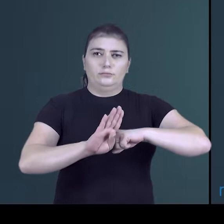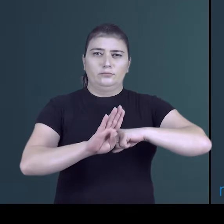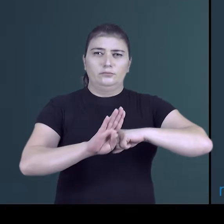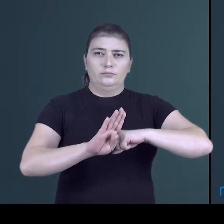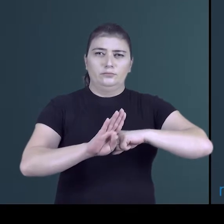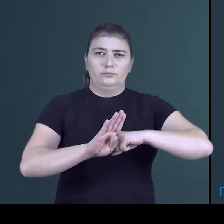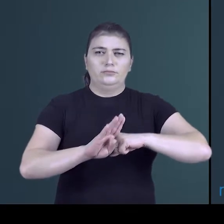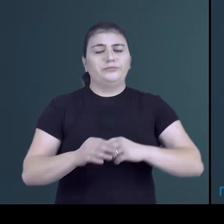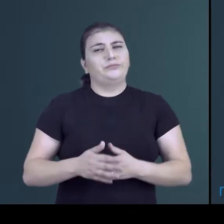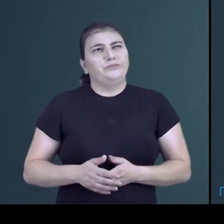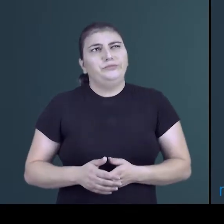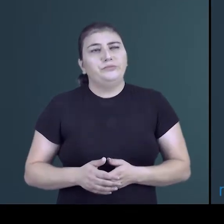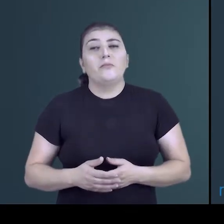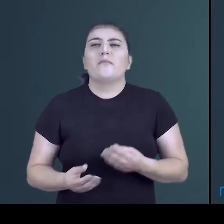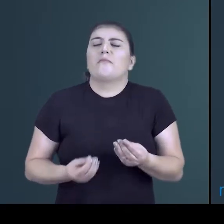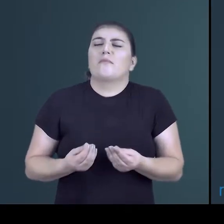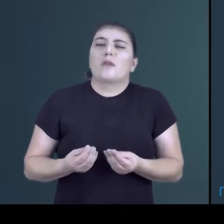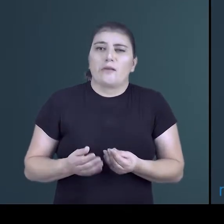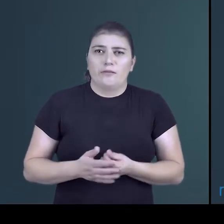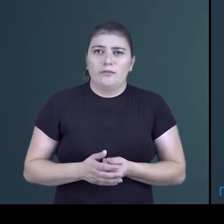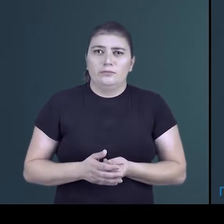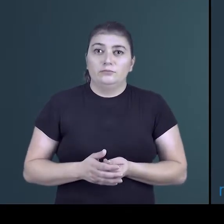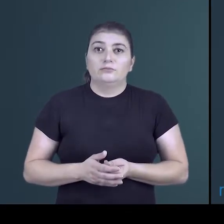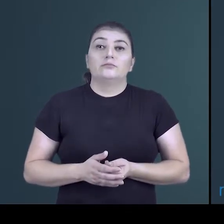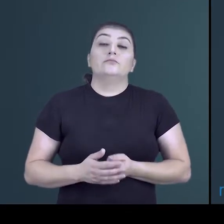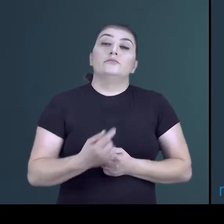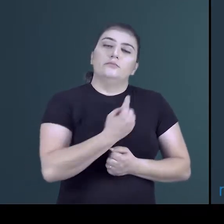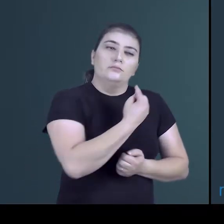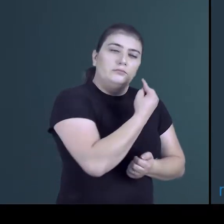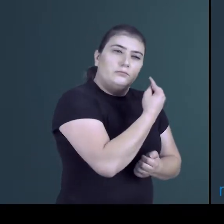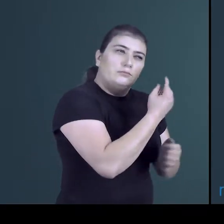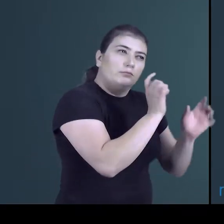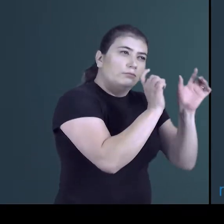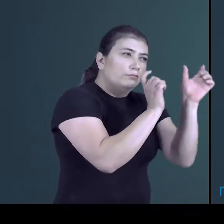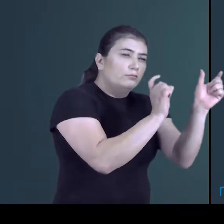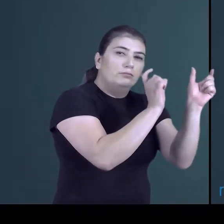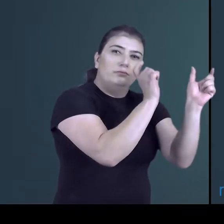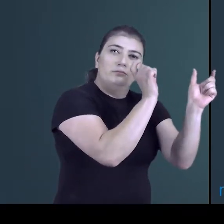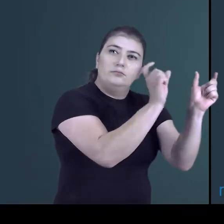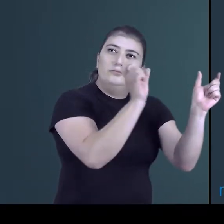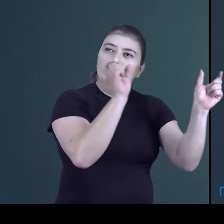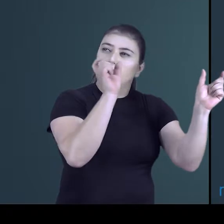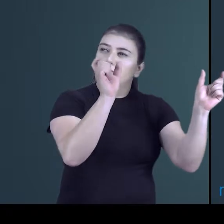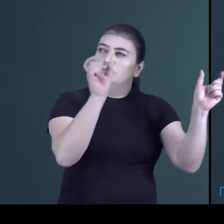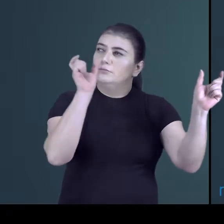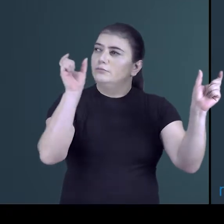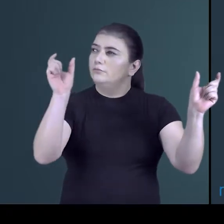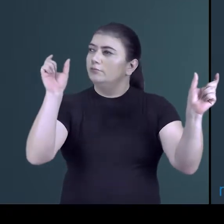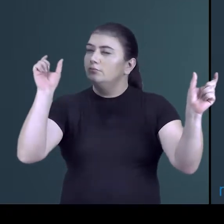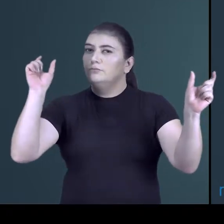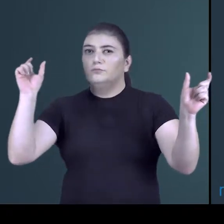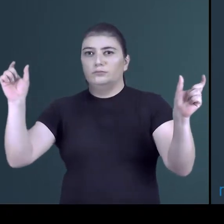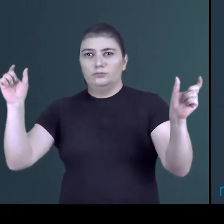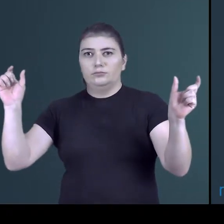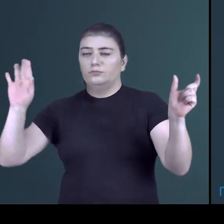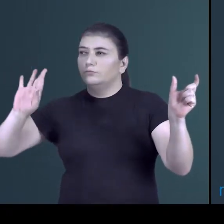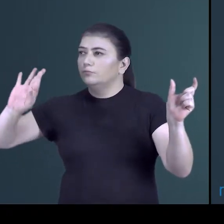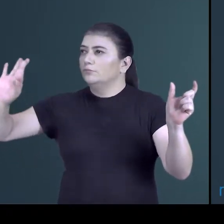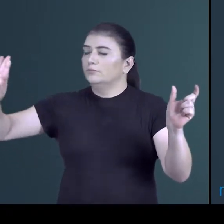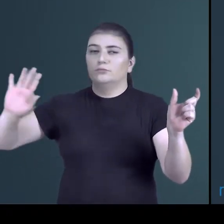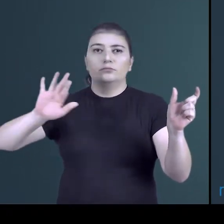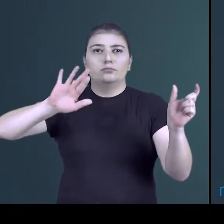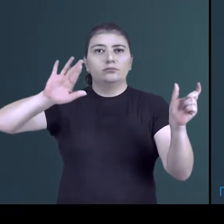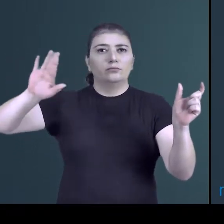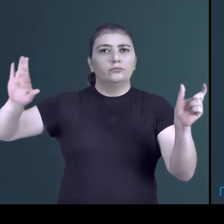substantivo, se ainda fica vaga essa ideia? Olhe cada palavra desta e vá separando,